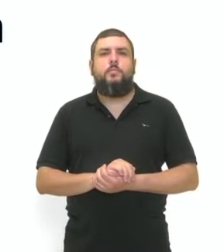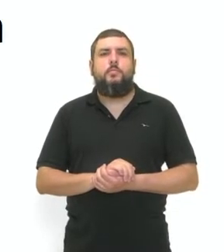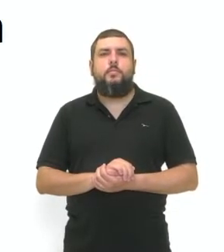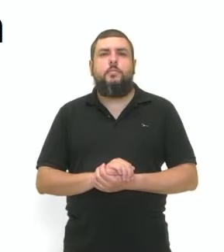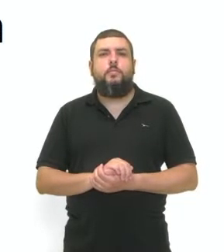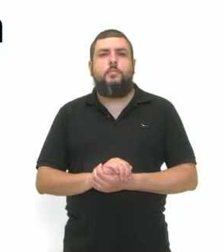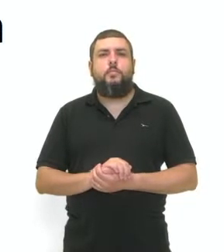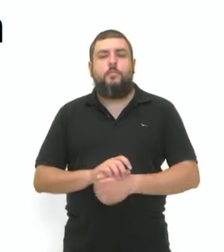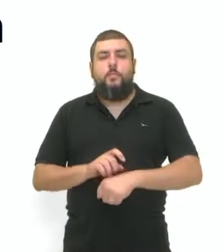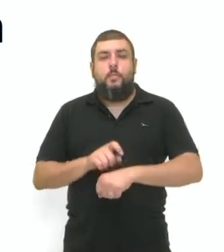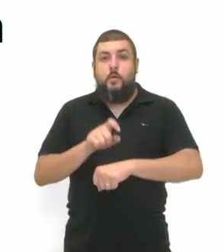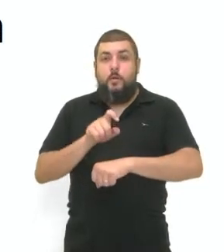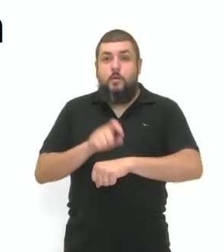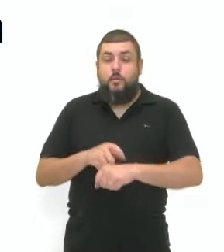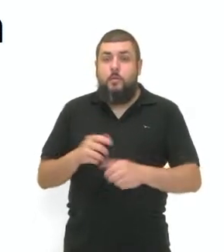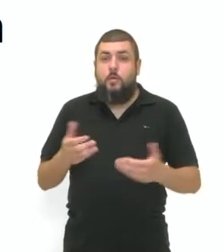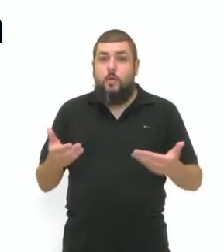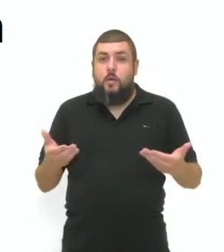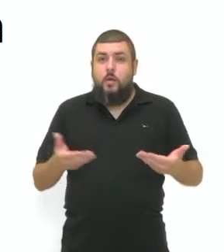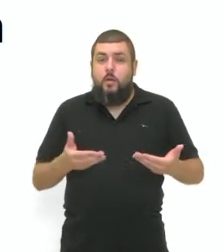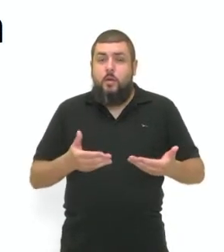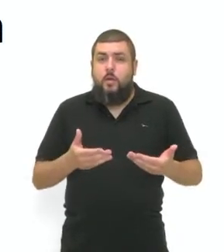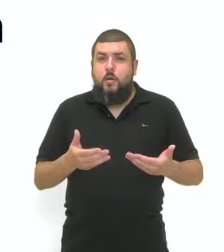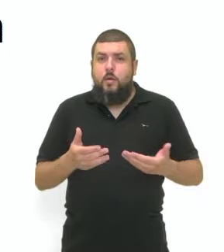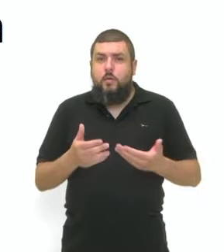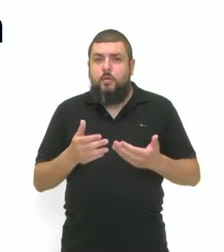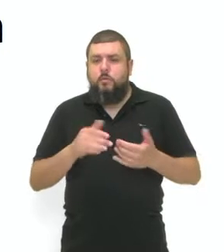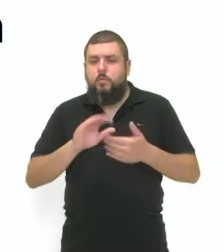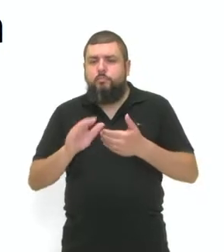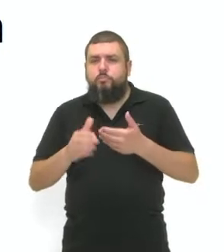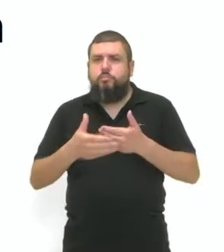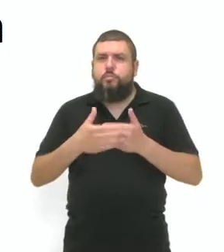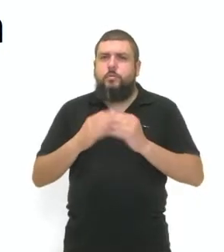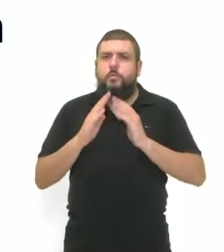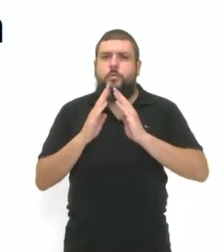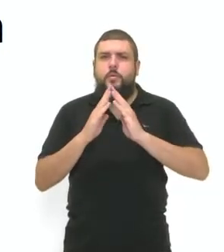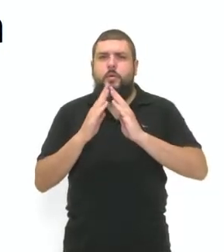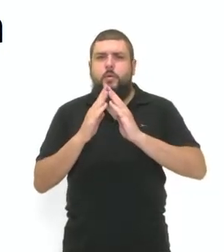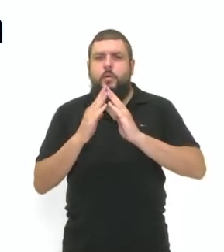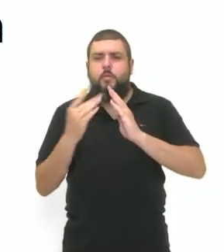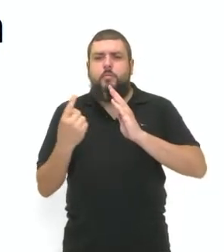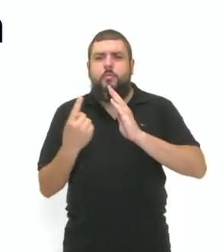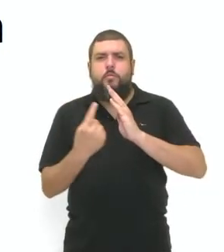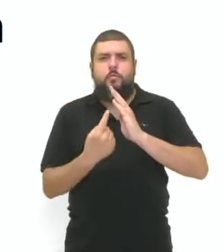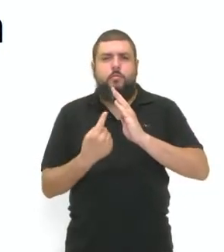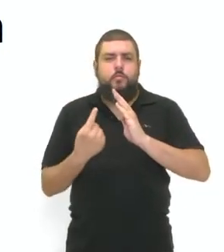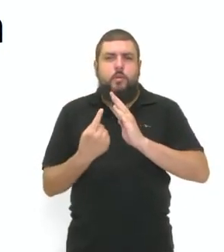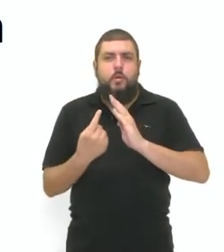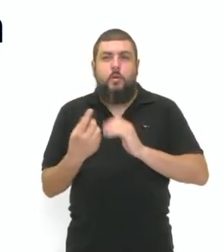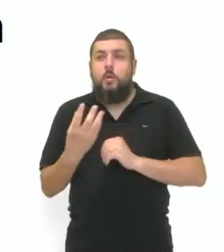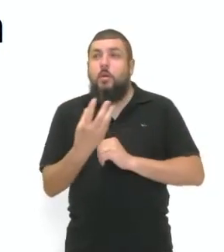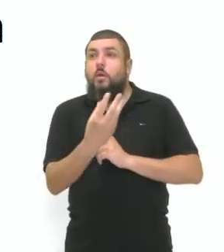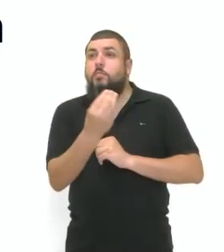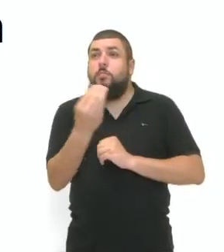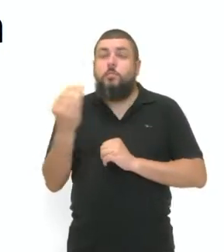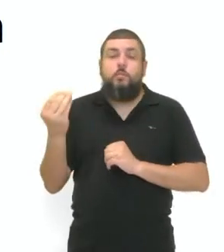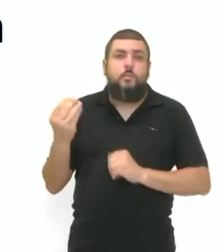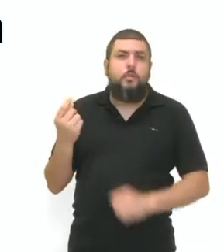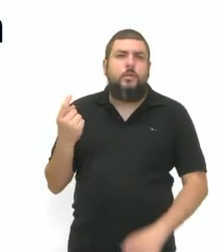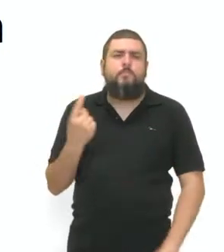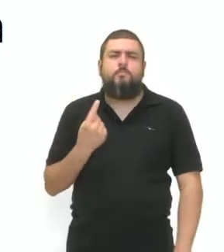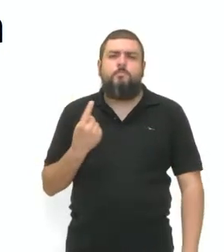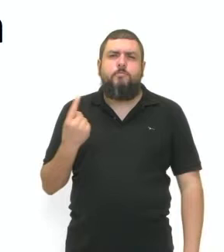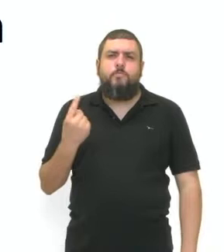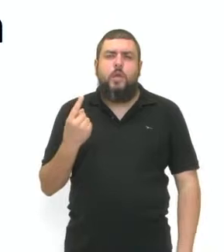estamos ou deveríamos estar fechados em casa, muitos de nós, sem ter quem nos faça companhia, há quem